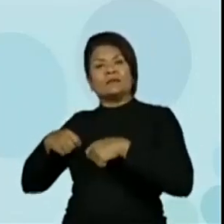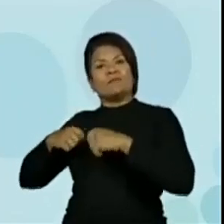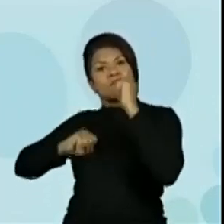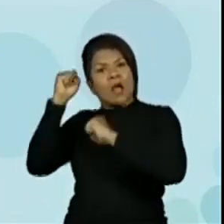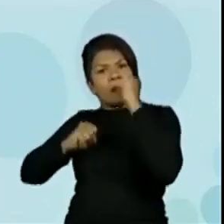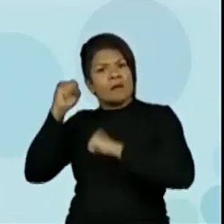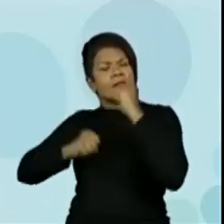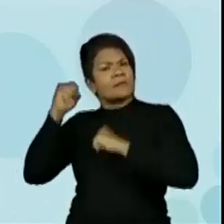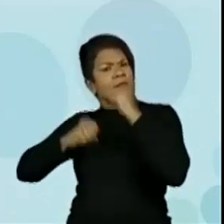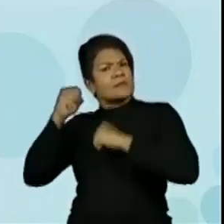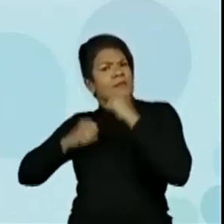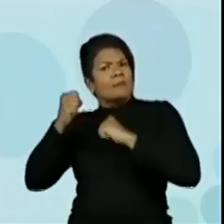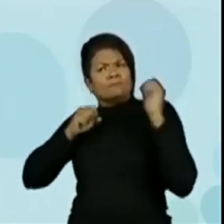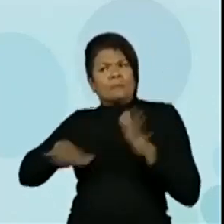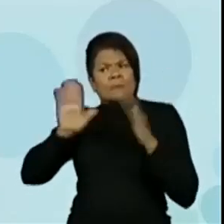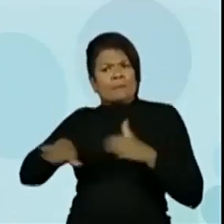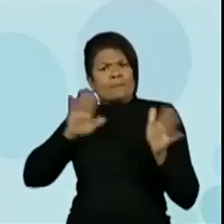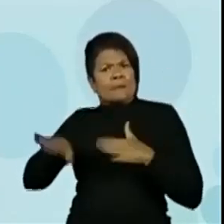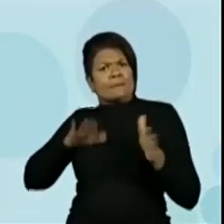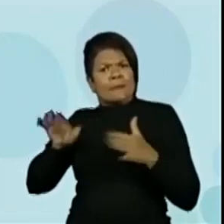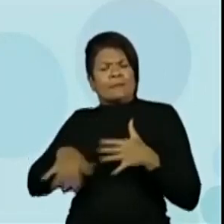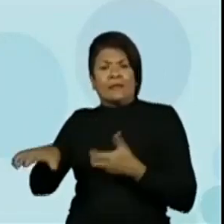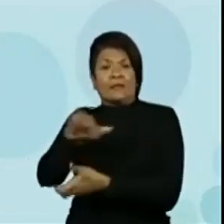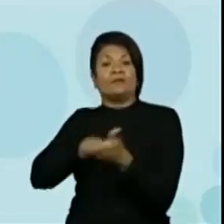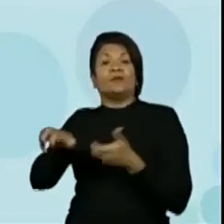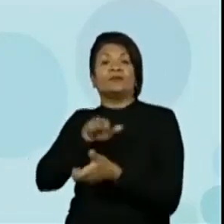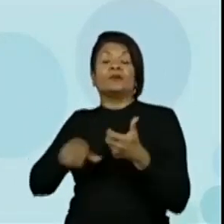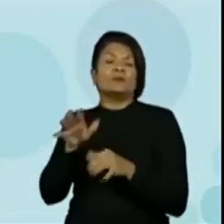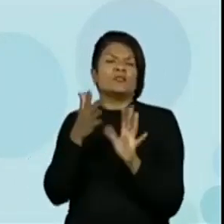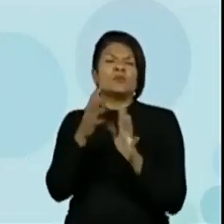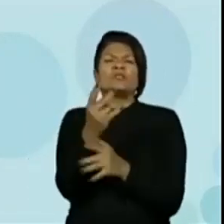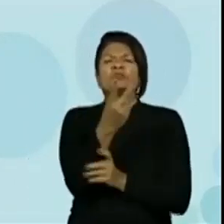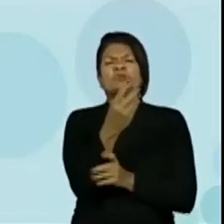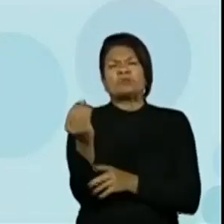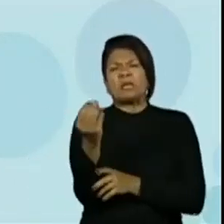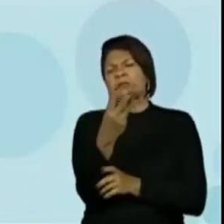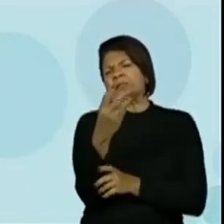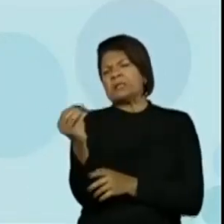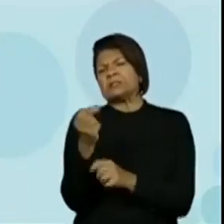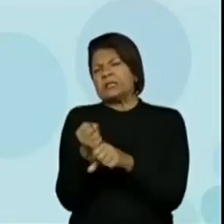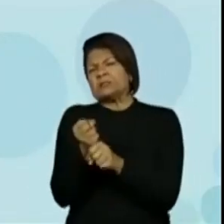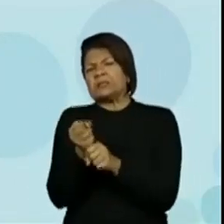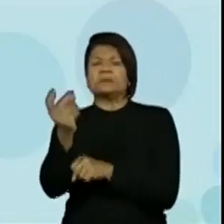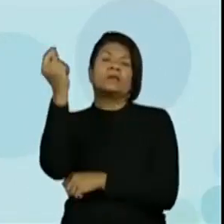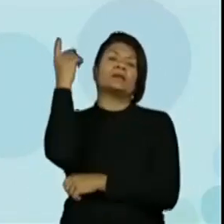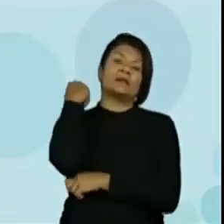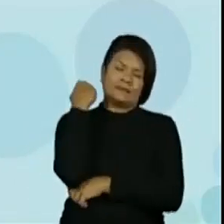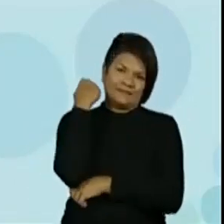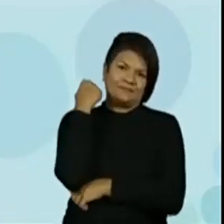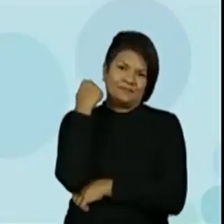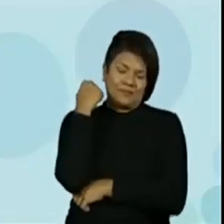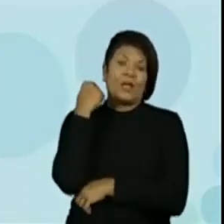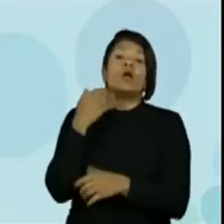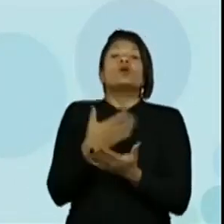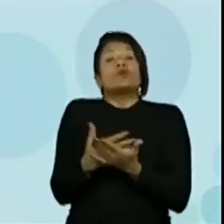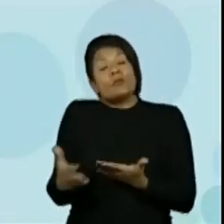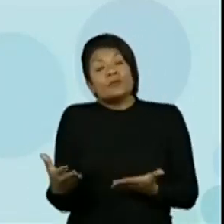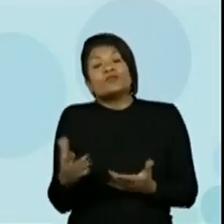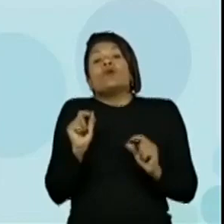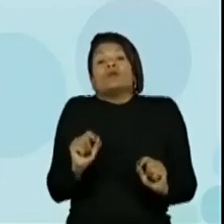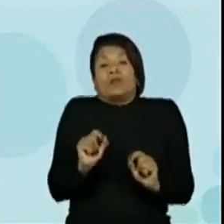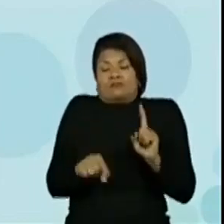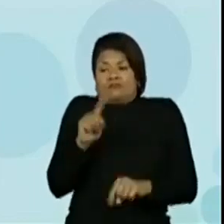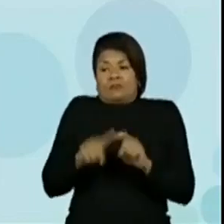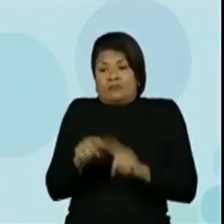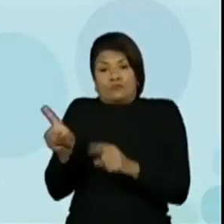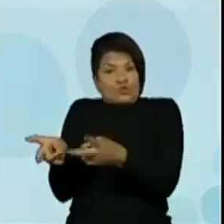Revolução Industrial, que vai acontecer mais ou menos 200, 300 anos atrás, o que começa a ocorrer com os recursos